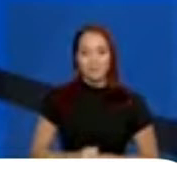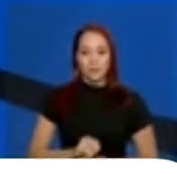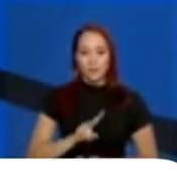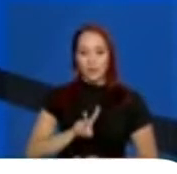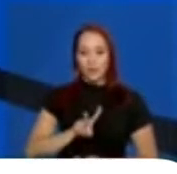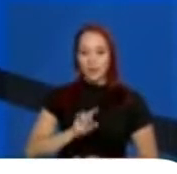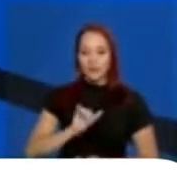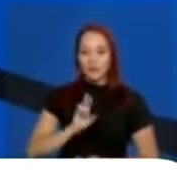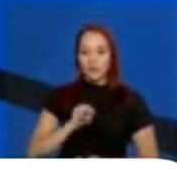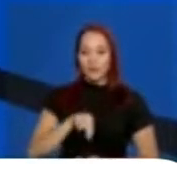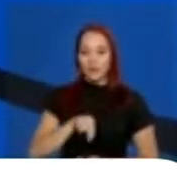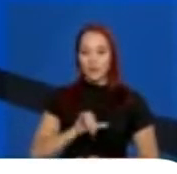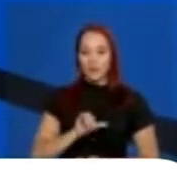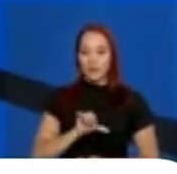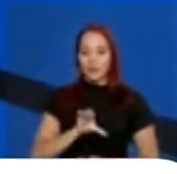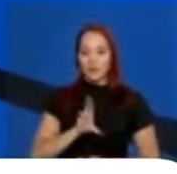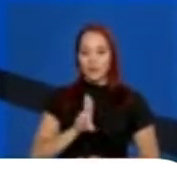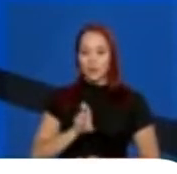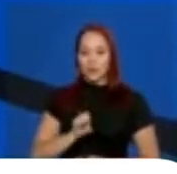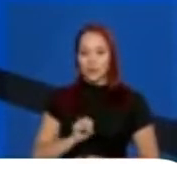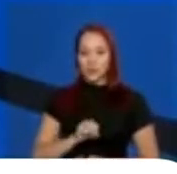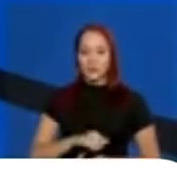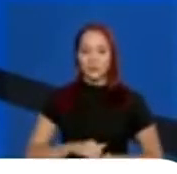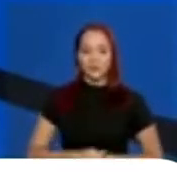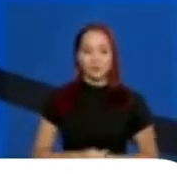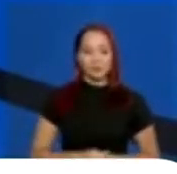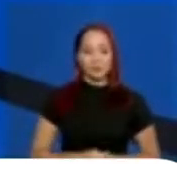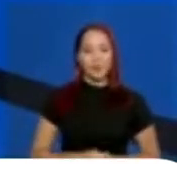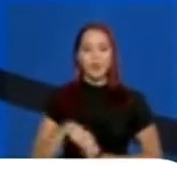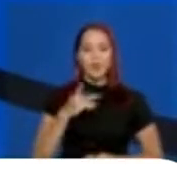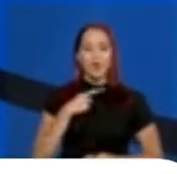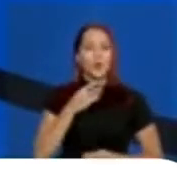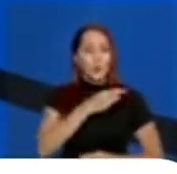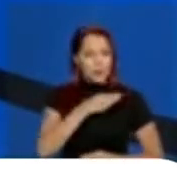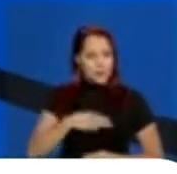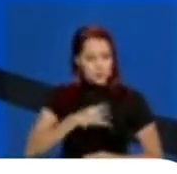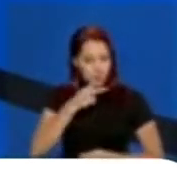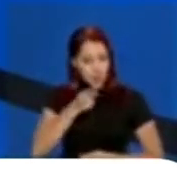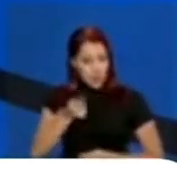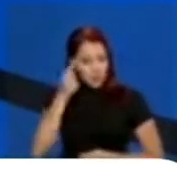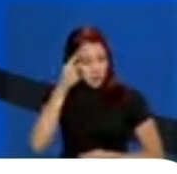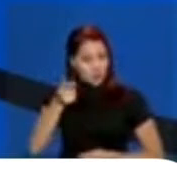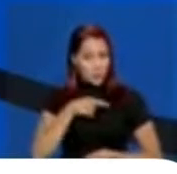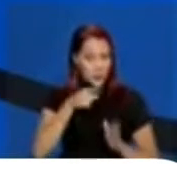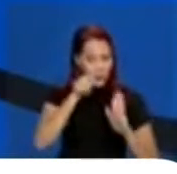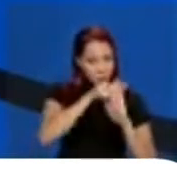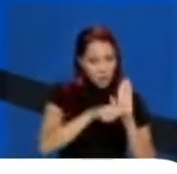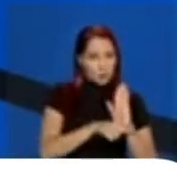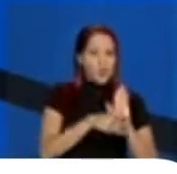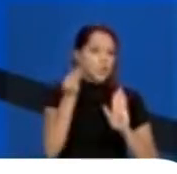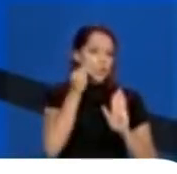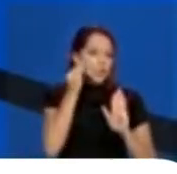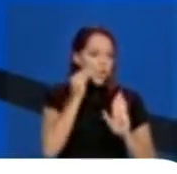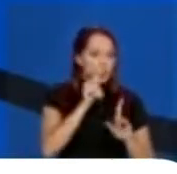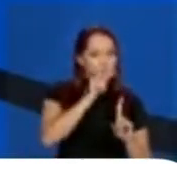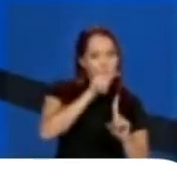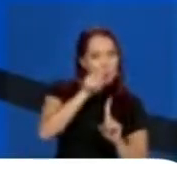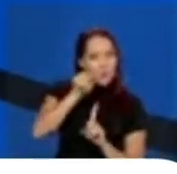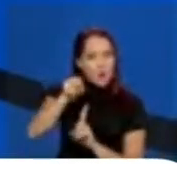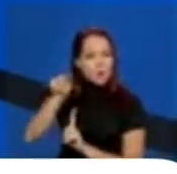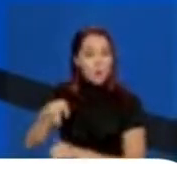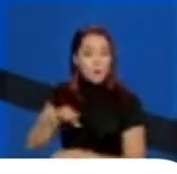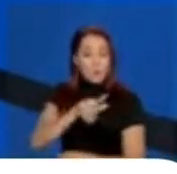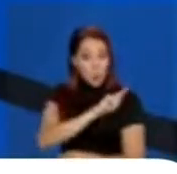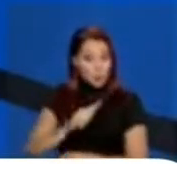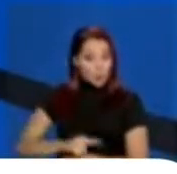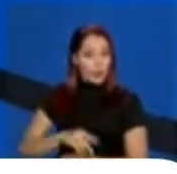Vinícius Valfré, Estadão. Na posse, o ministro anunciou a ideia de ter um programa de aplicação de testes na população para que o